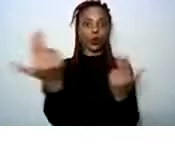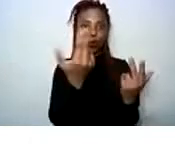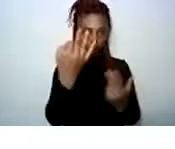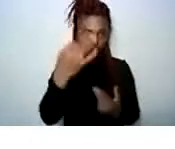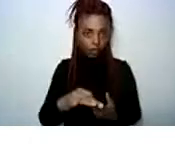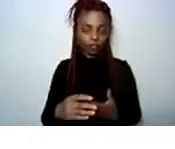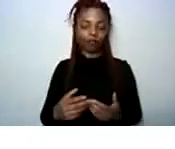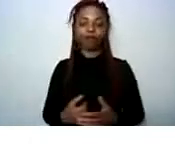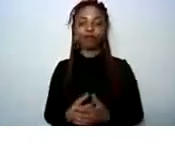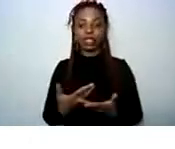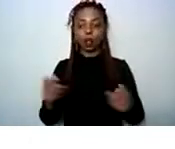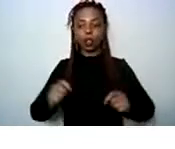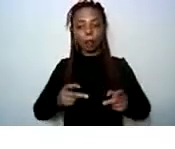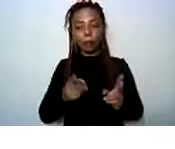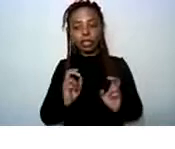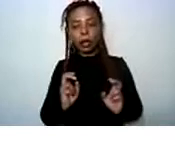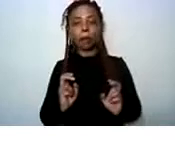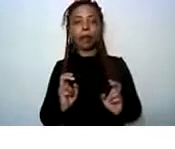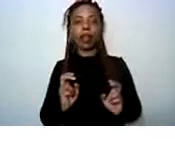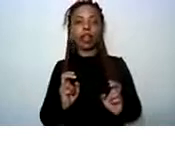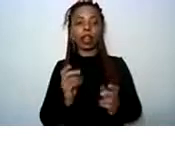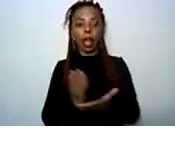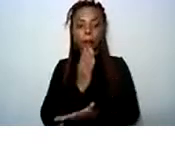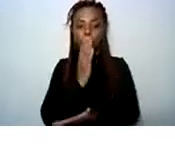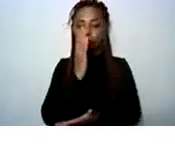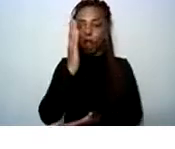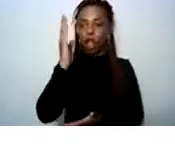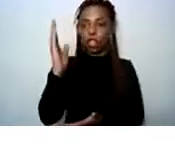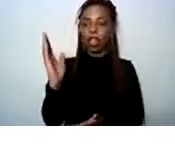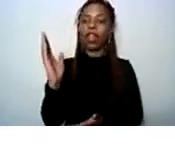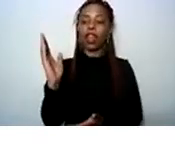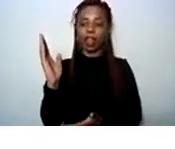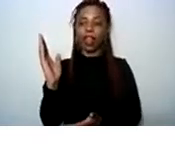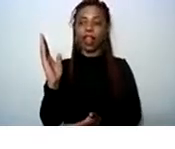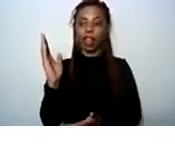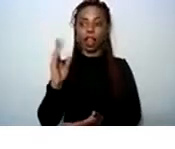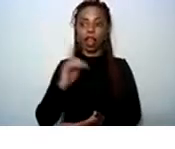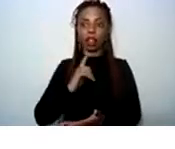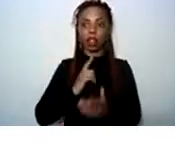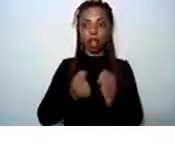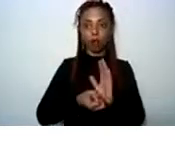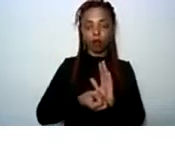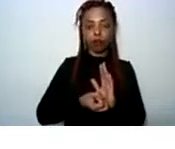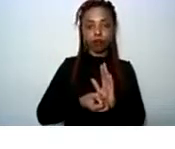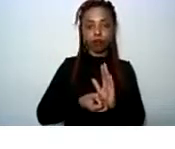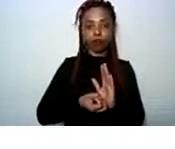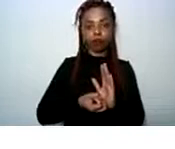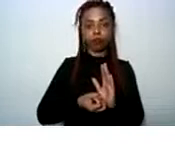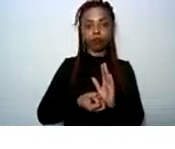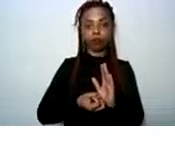perceber o quanto é a biblioteca, na questão da volumetria, a gente